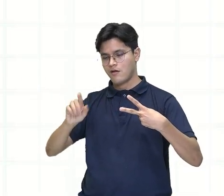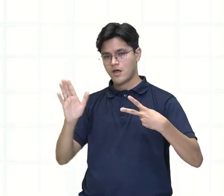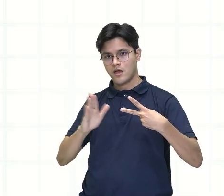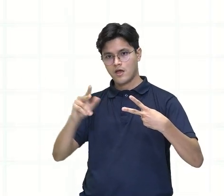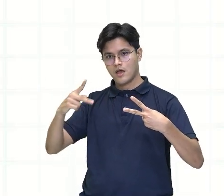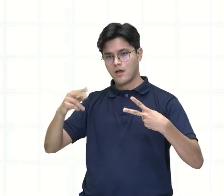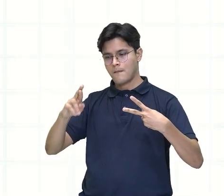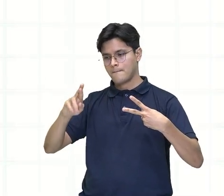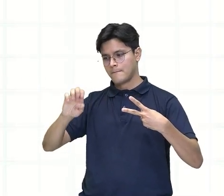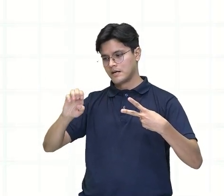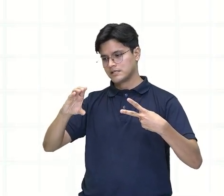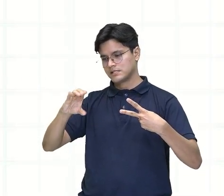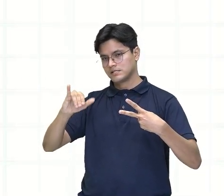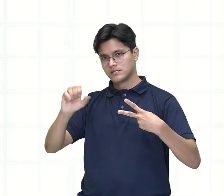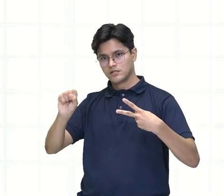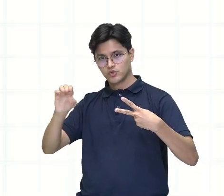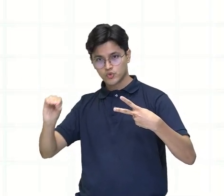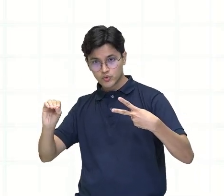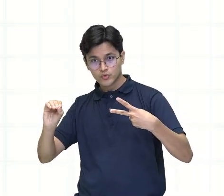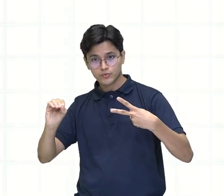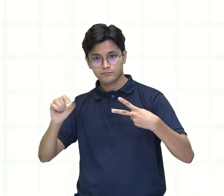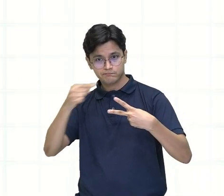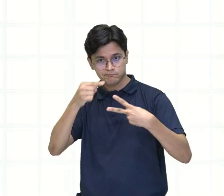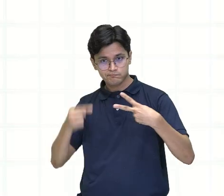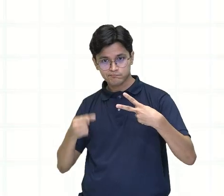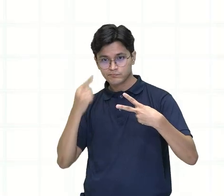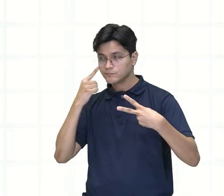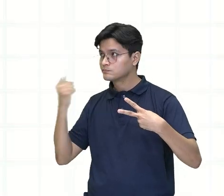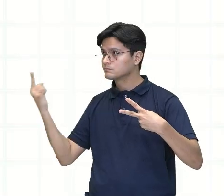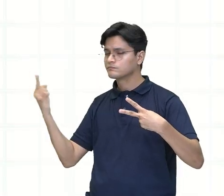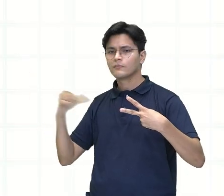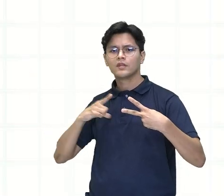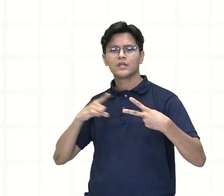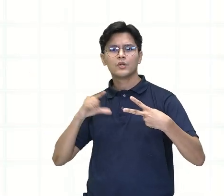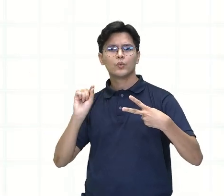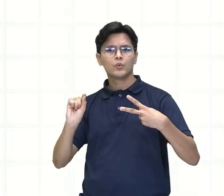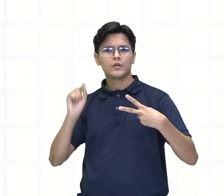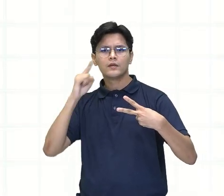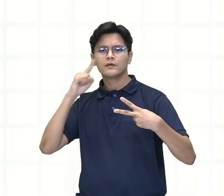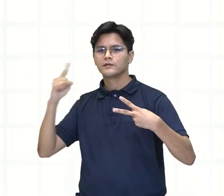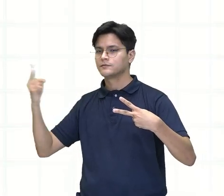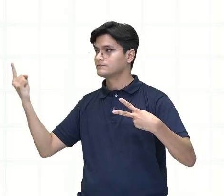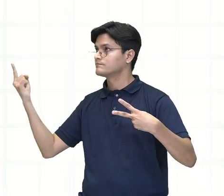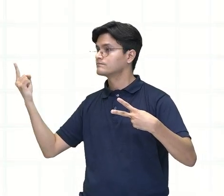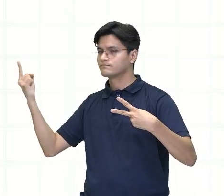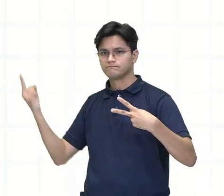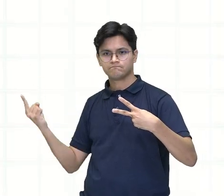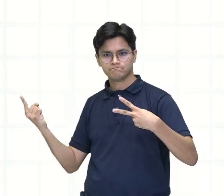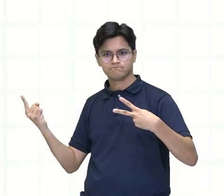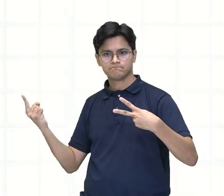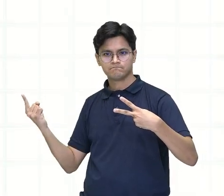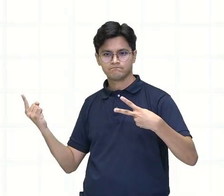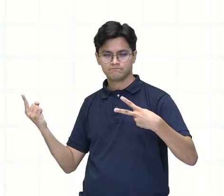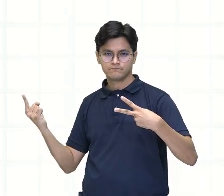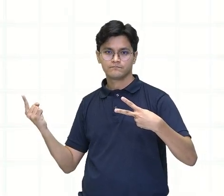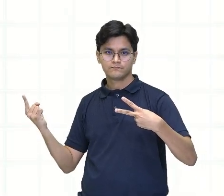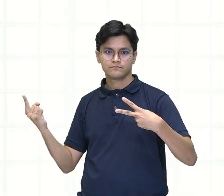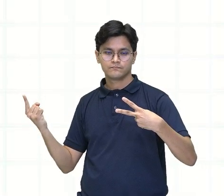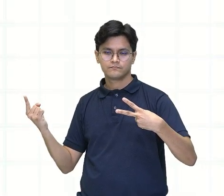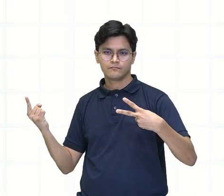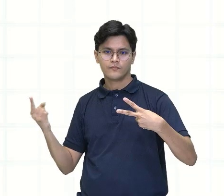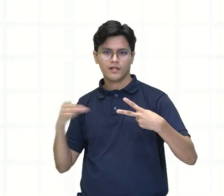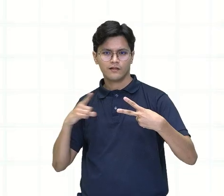retire daqui. Então, eu tenho o quê? Tenho aqui o finalzinho igual, só que essa parte aqui,